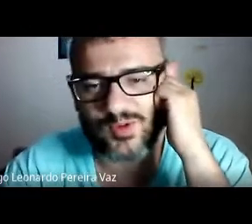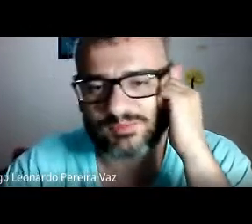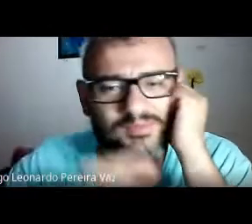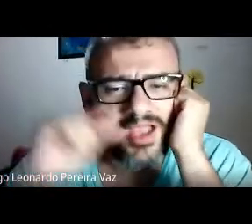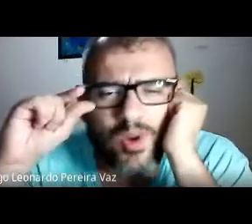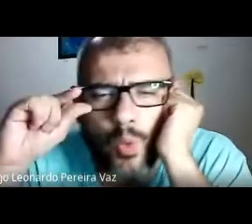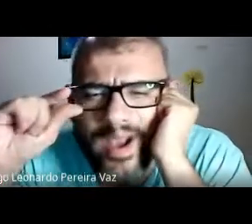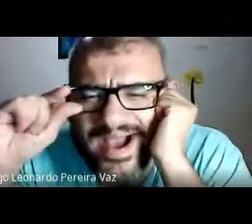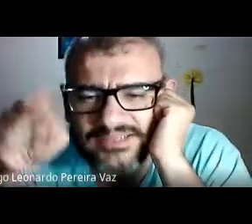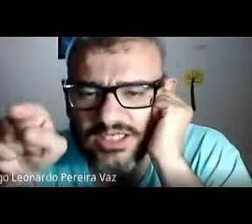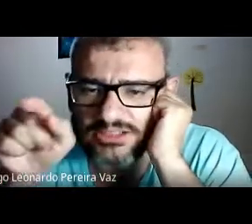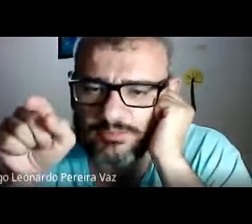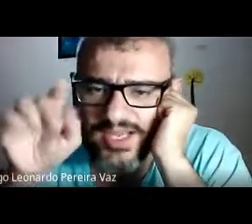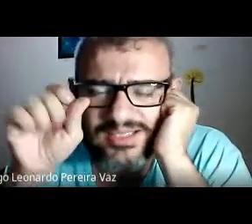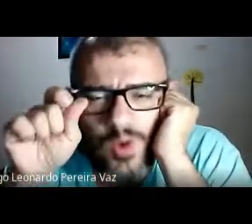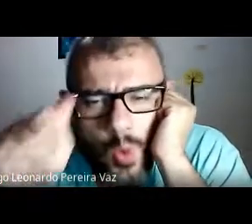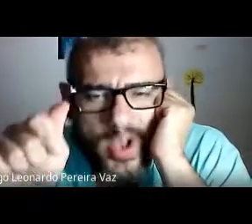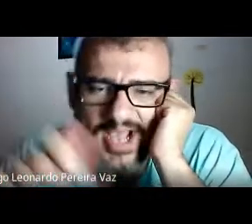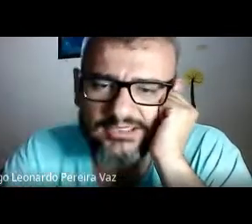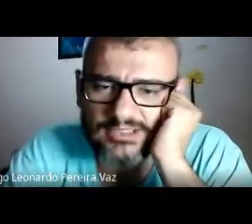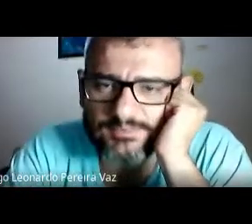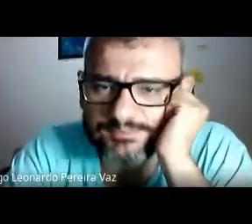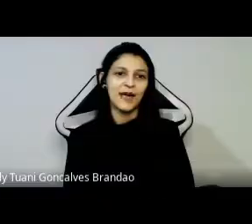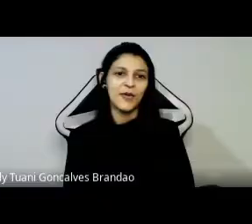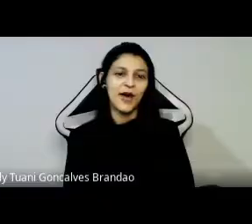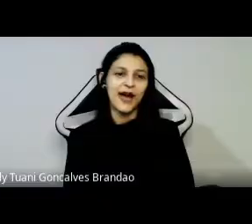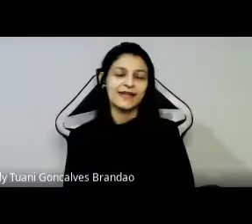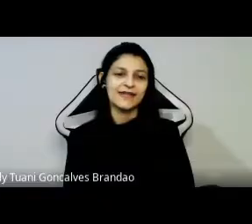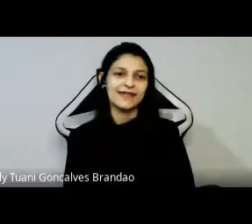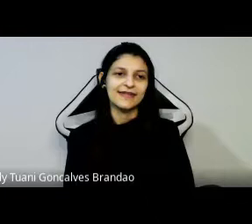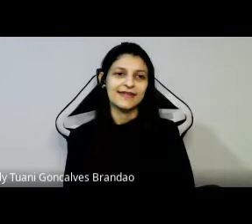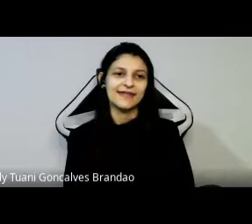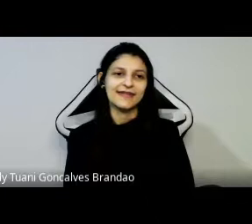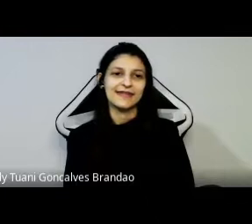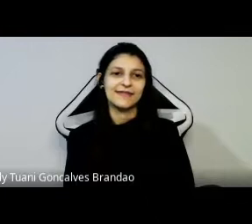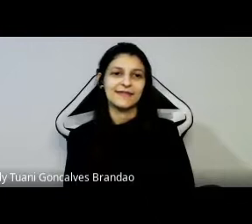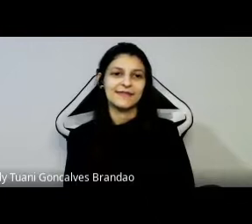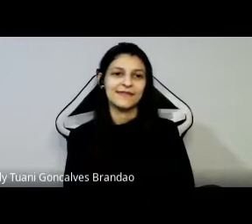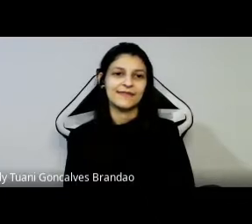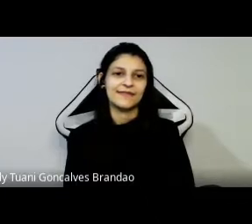Respeito, não. Não quase, é. Respeito, quase. É quase.